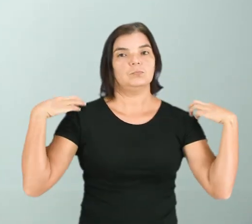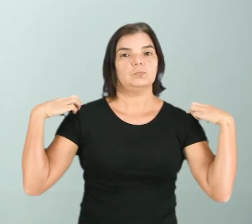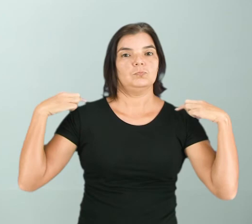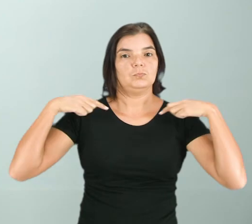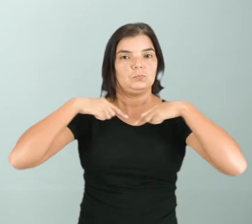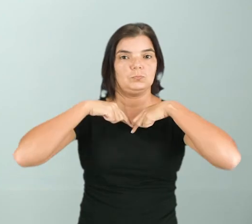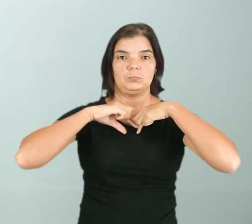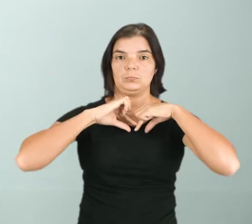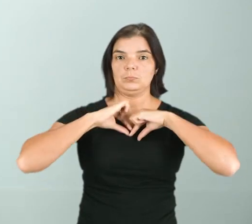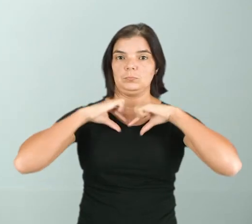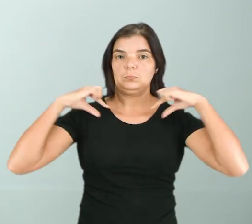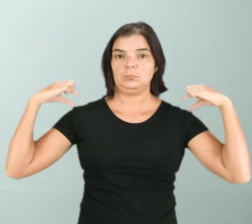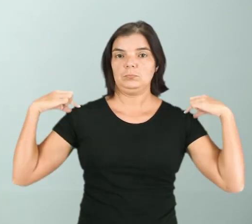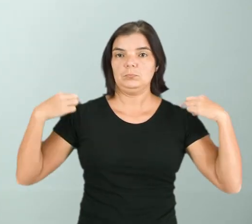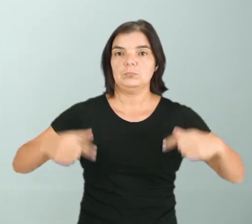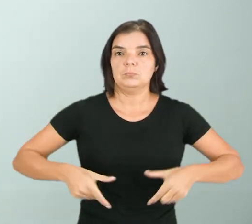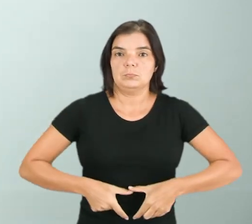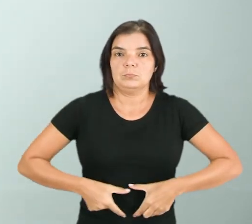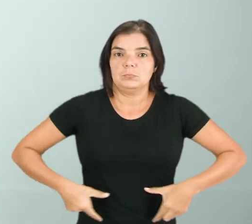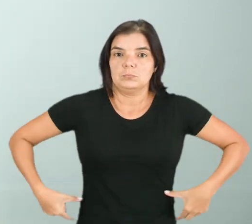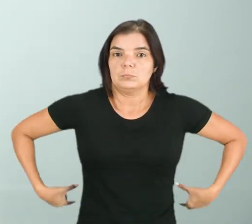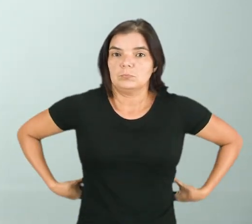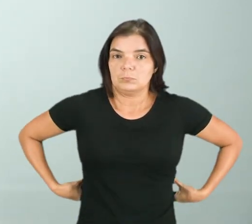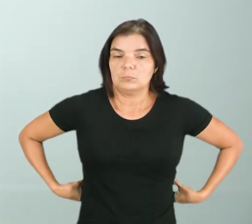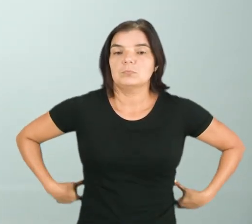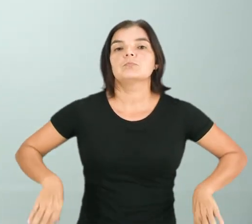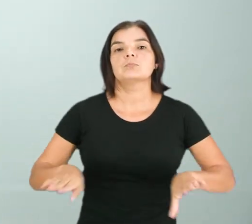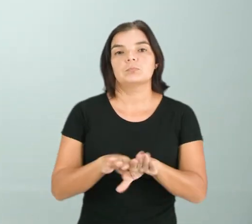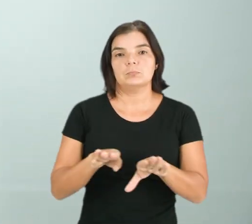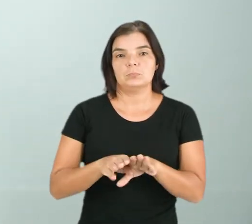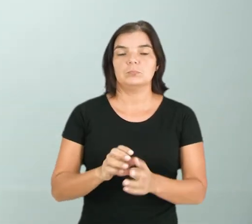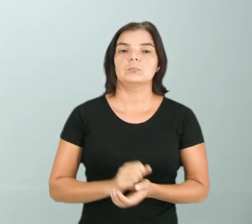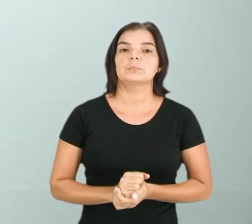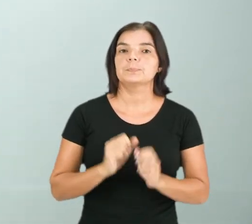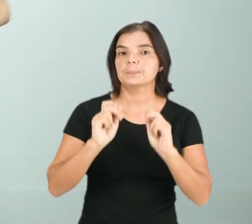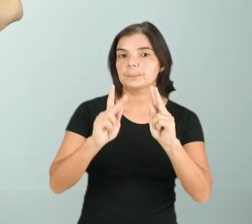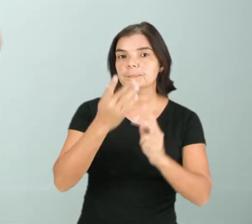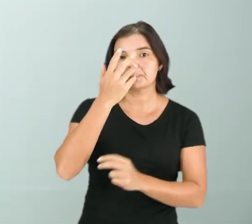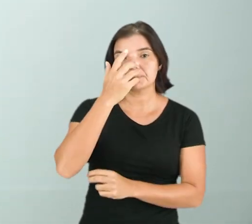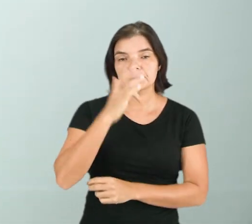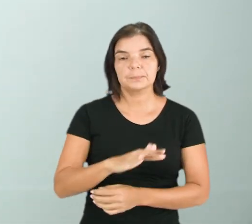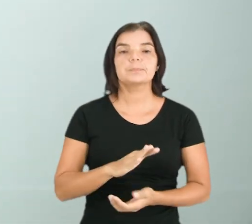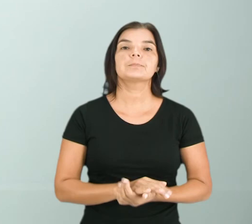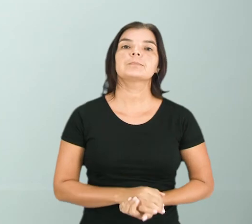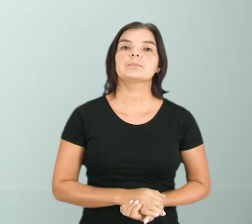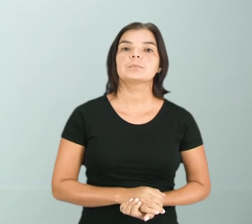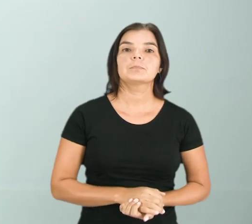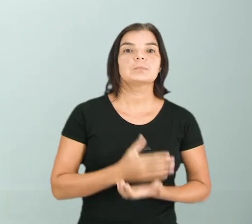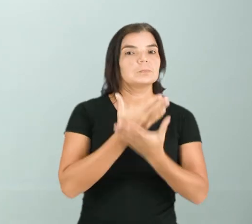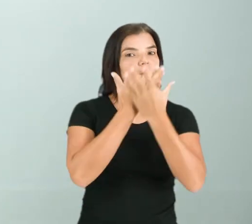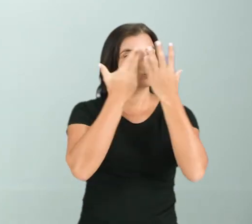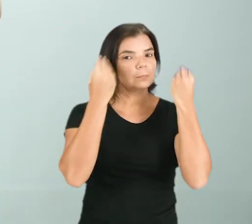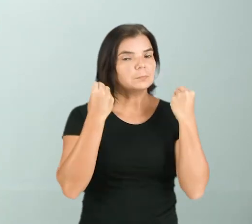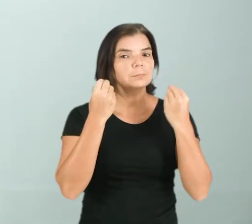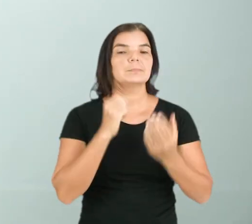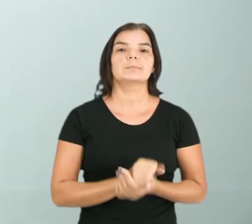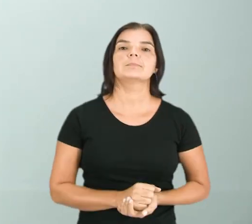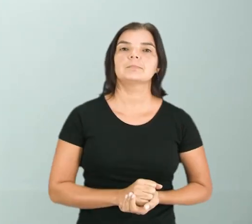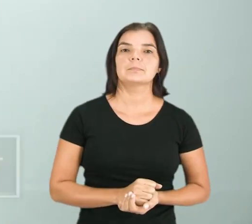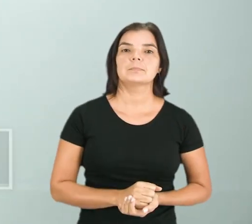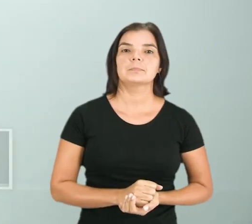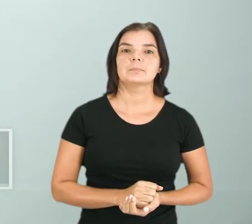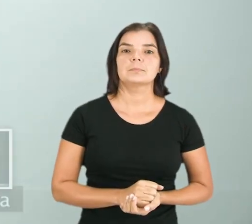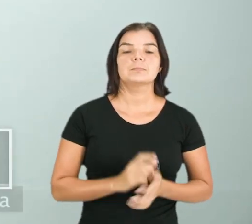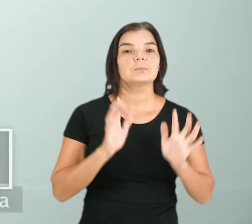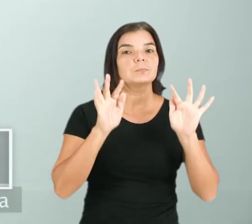cintura, né? Tudo bem? Ok, crianças? E não esqueçam,